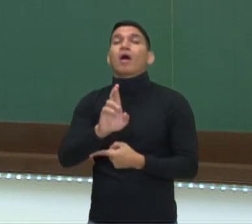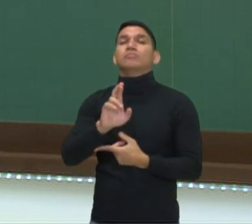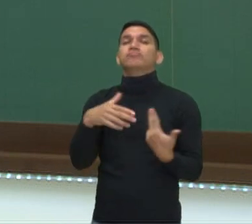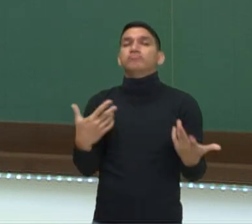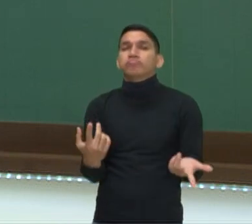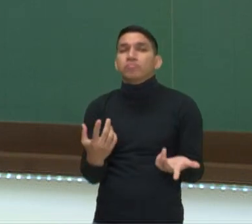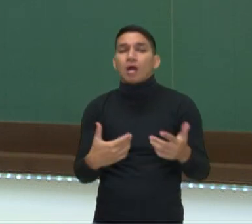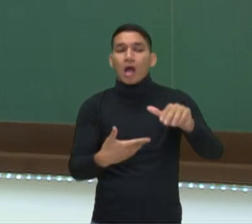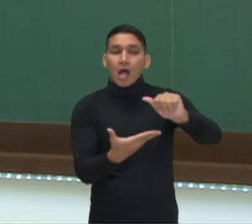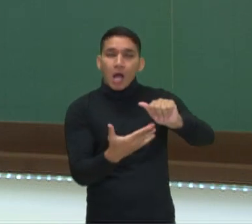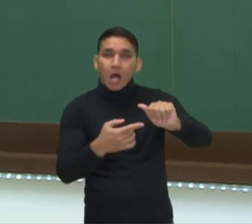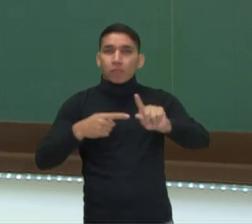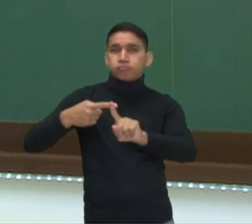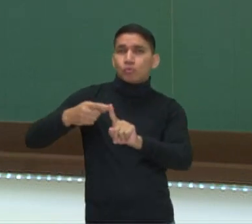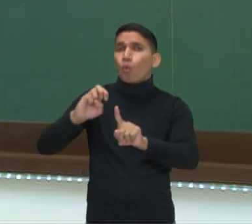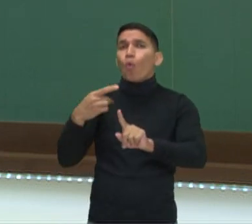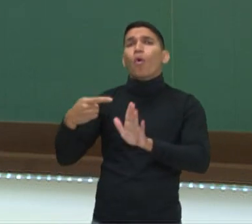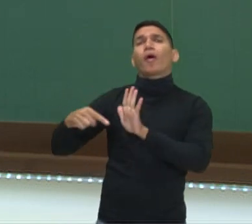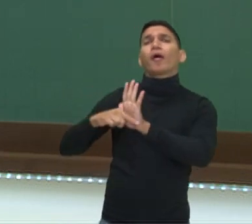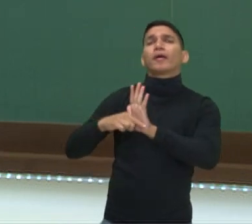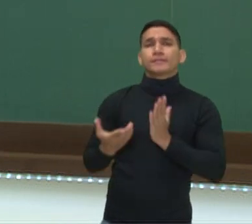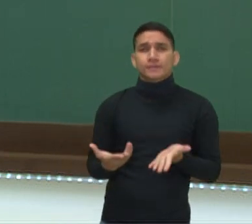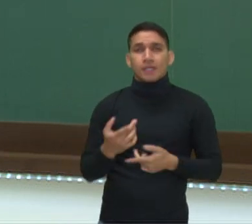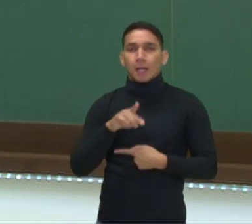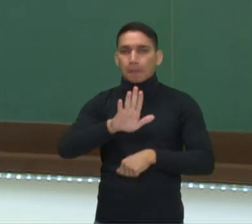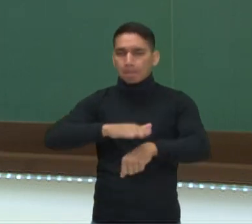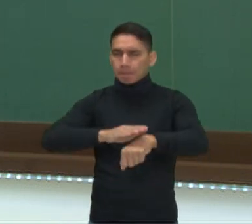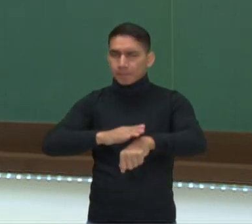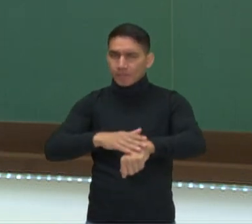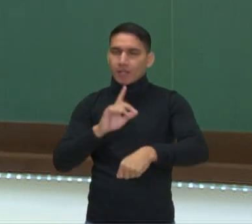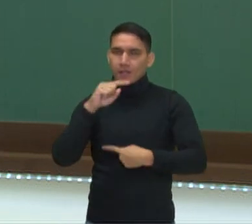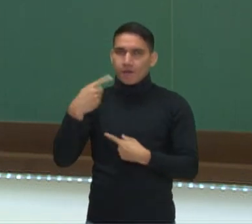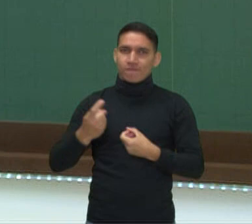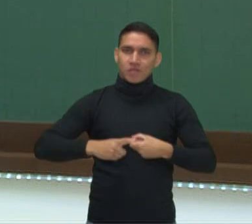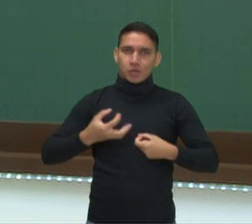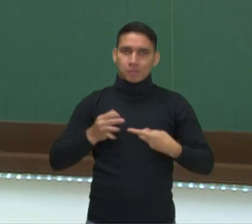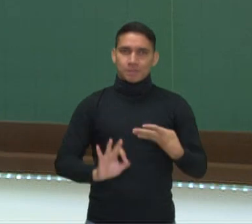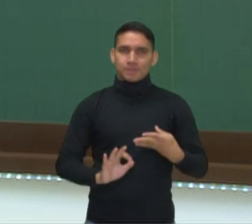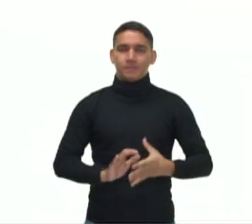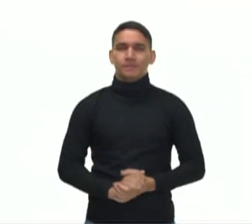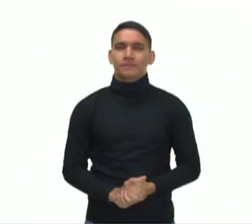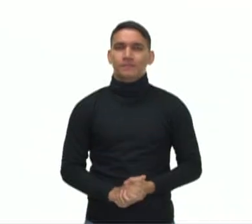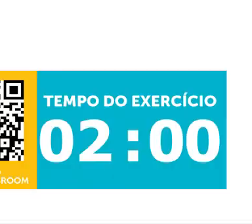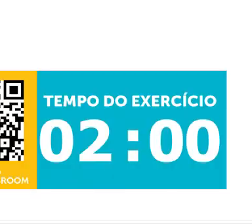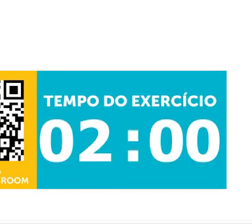A, positivo ou negativo. Então agora é com vocês e na sequência eu volto com a correção.